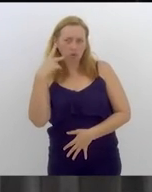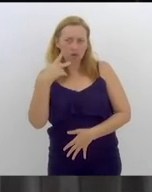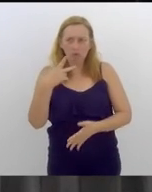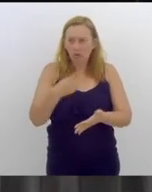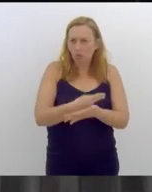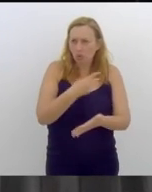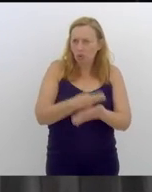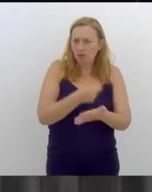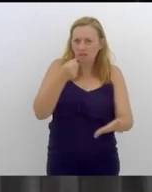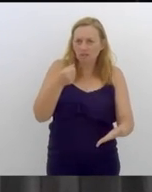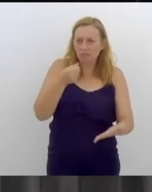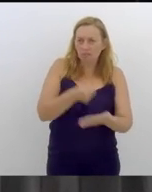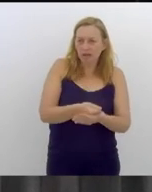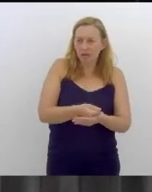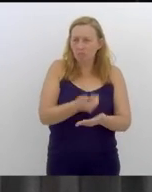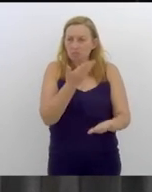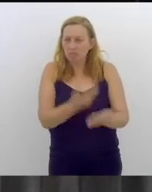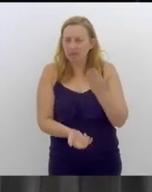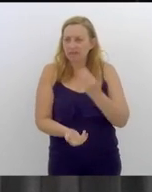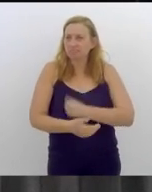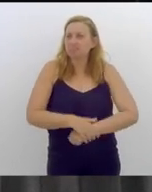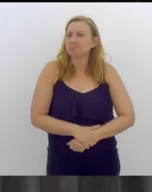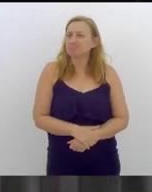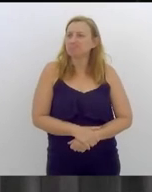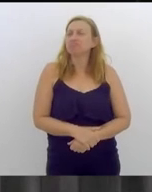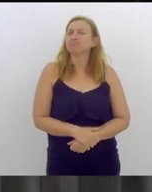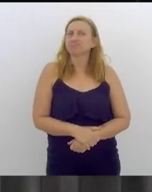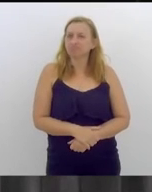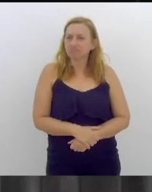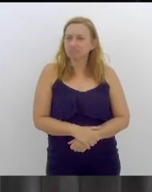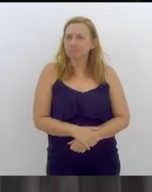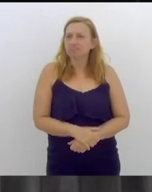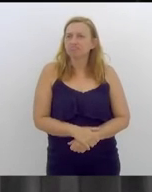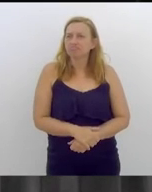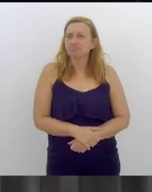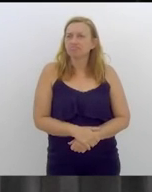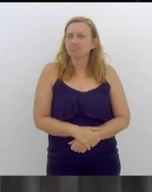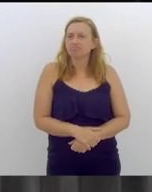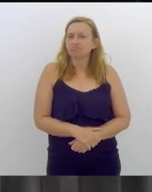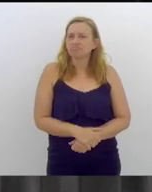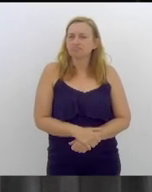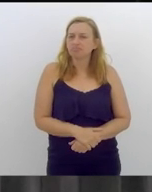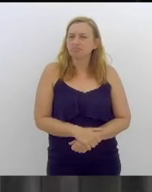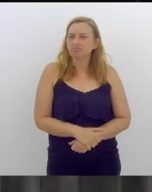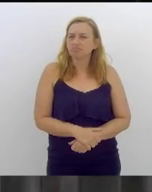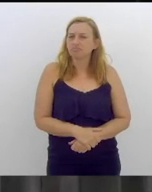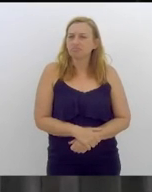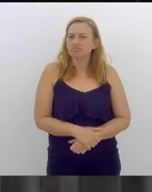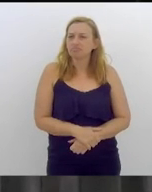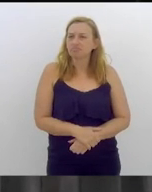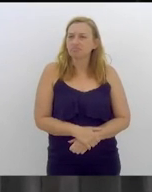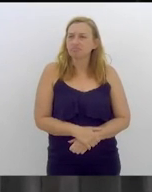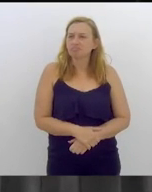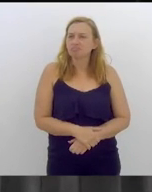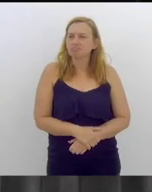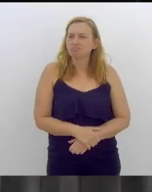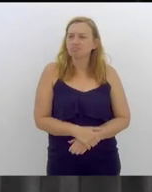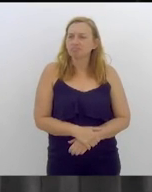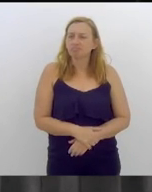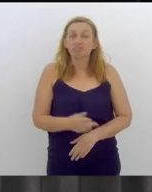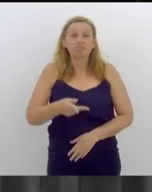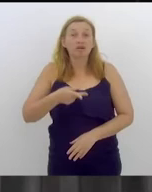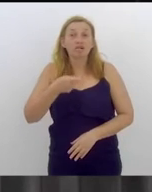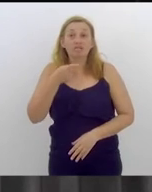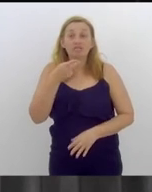erro se paga com derrota em política quem faz política muito tempo isto é uma é um dizer